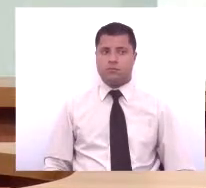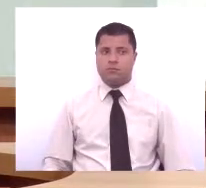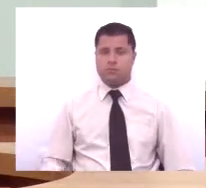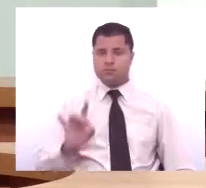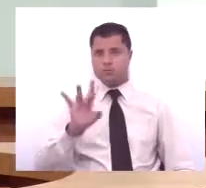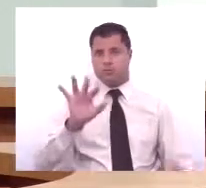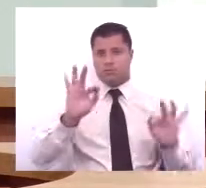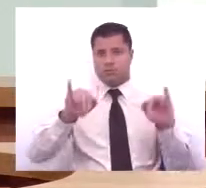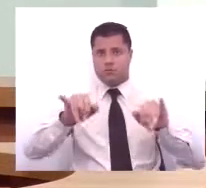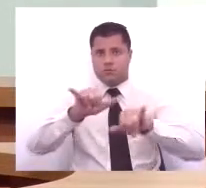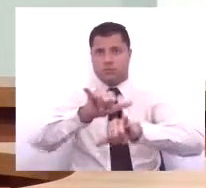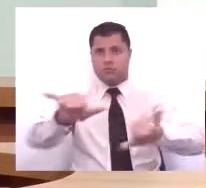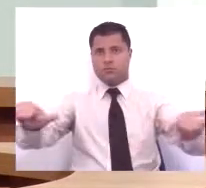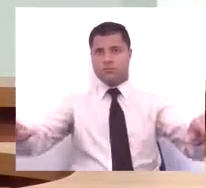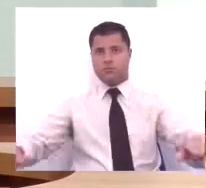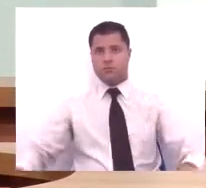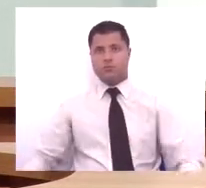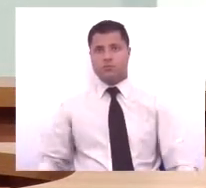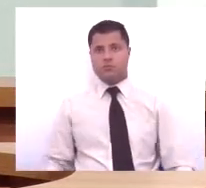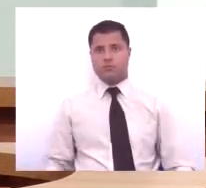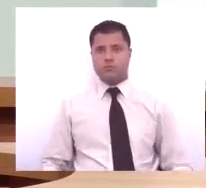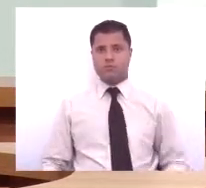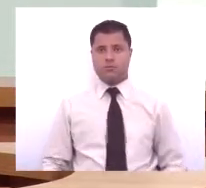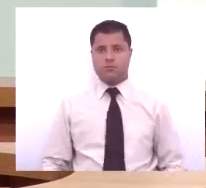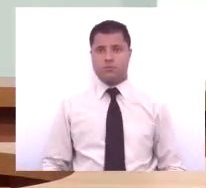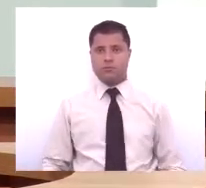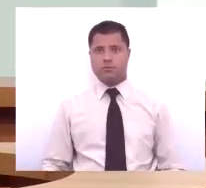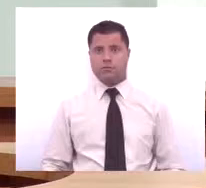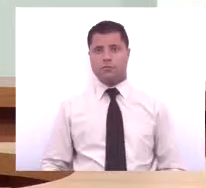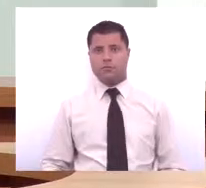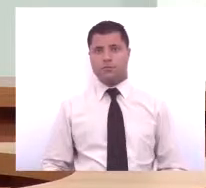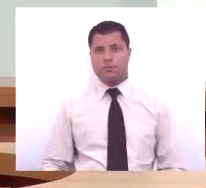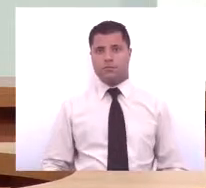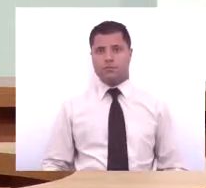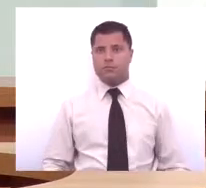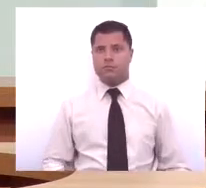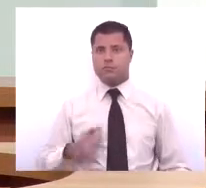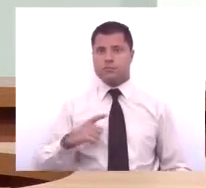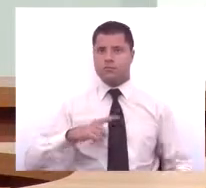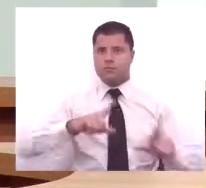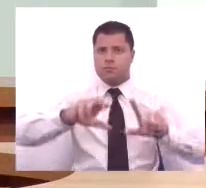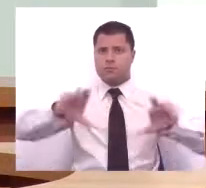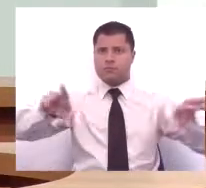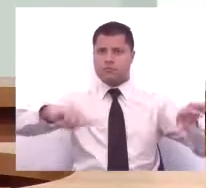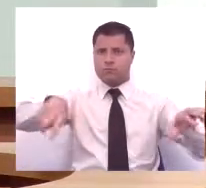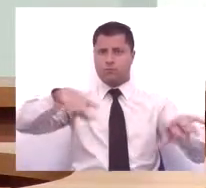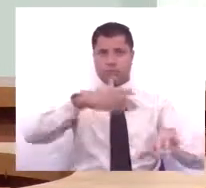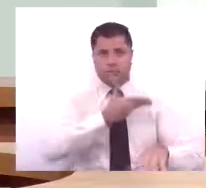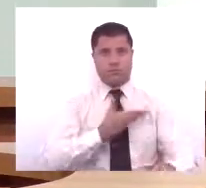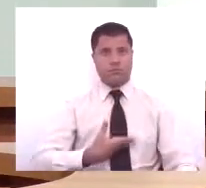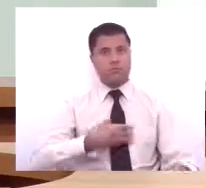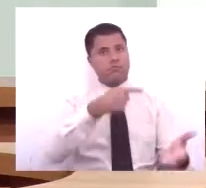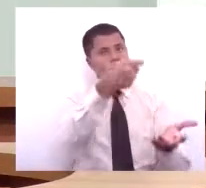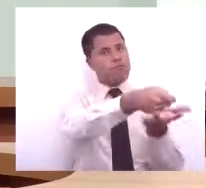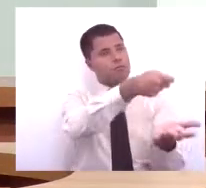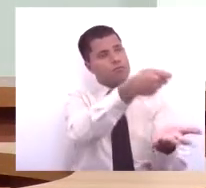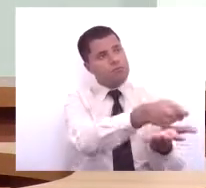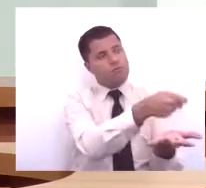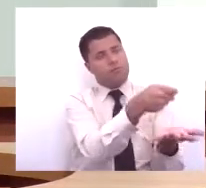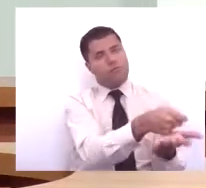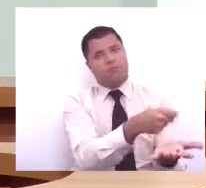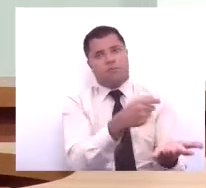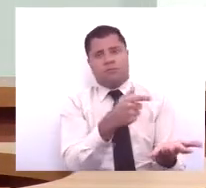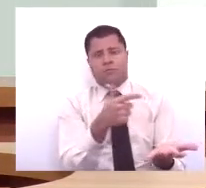concluir. E... várias questões a gente vai estar cobrando o governo do estado. Nós não temos